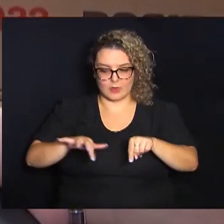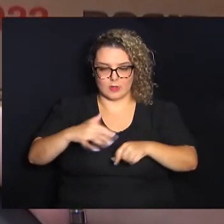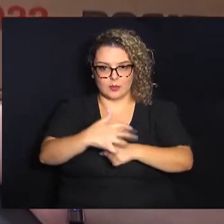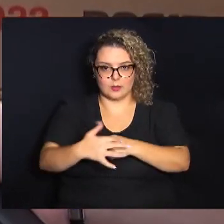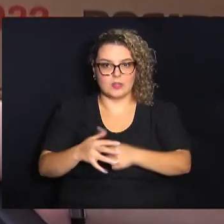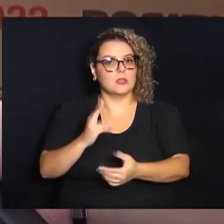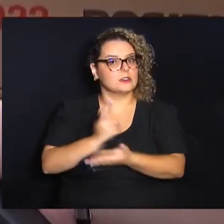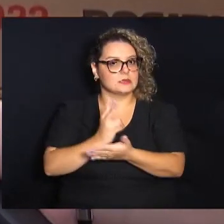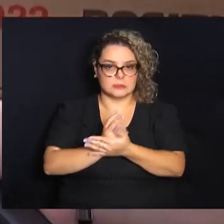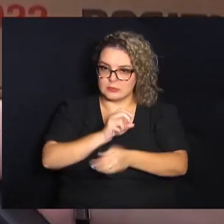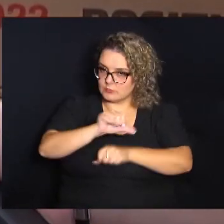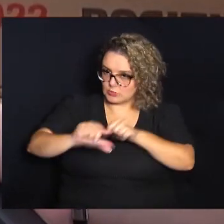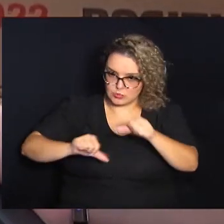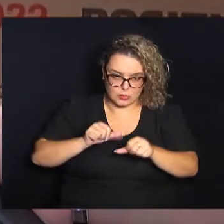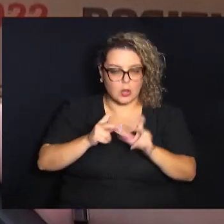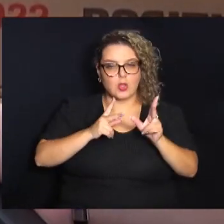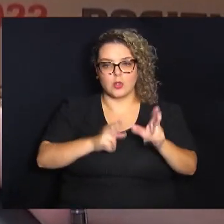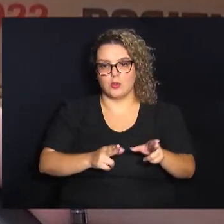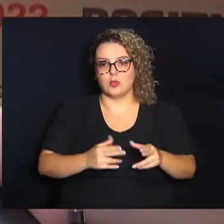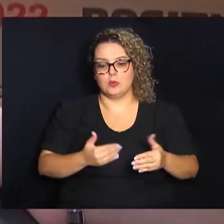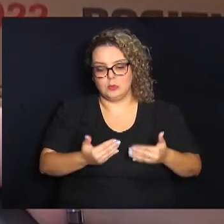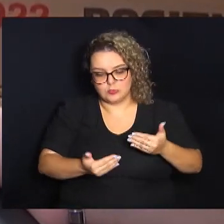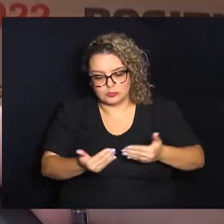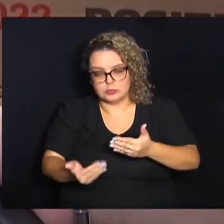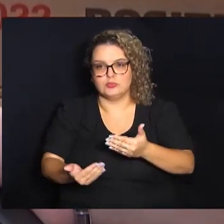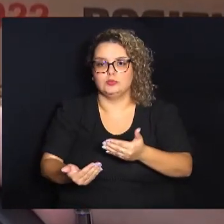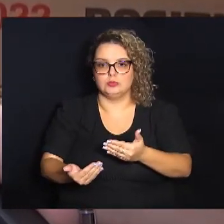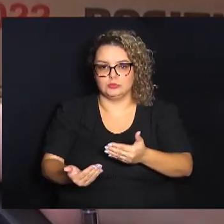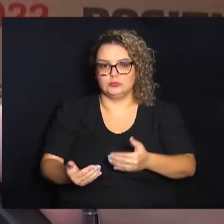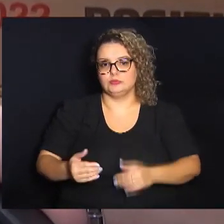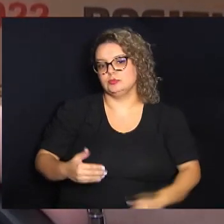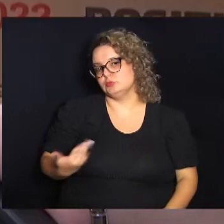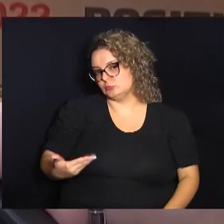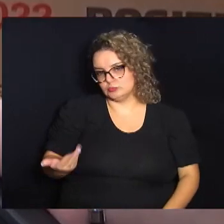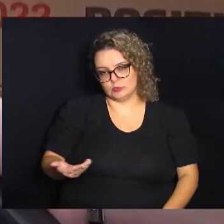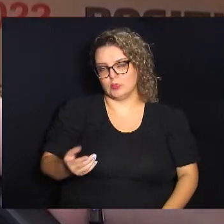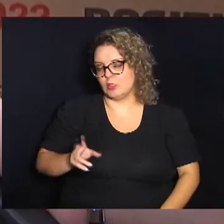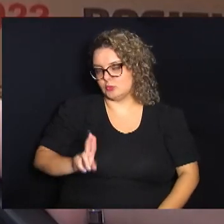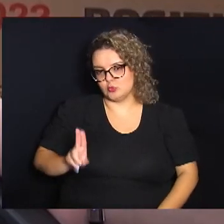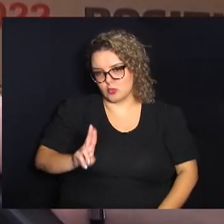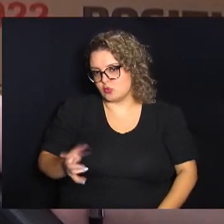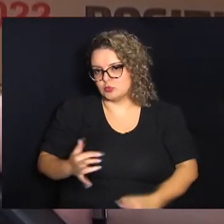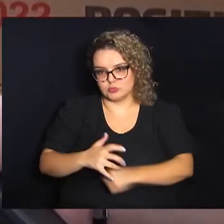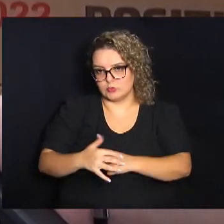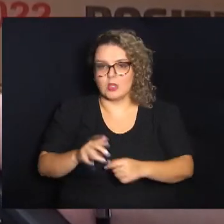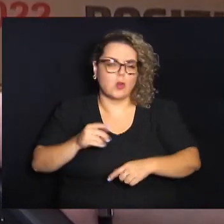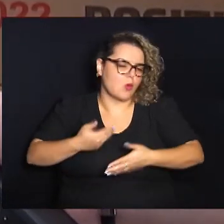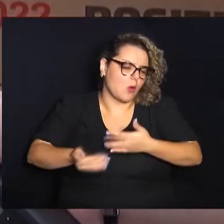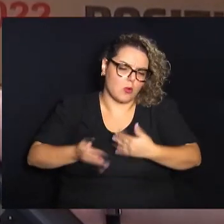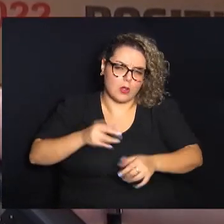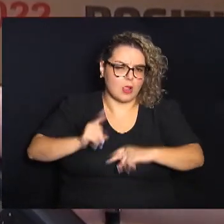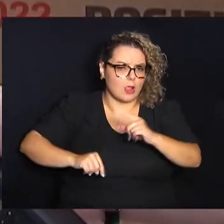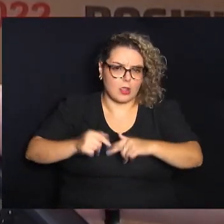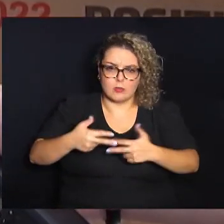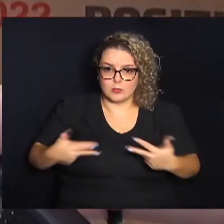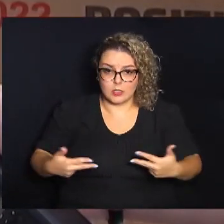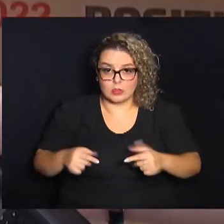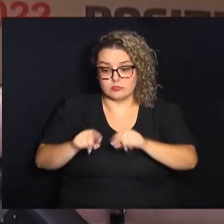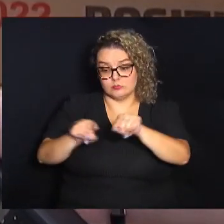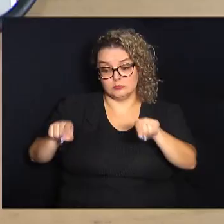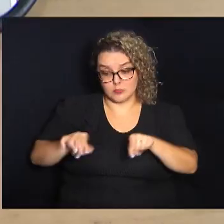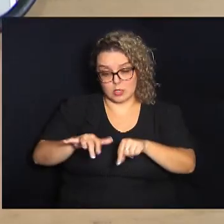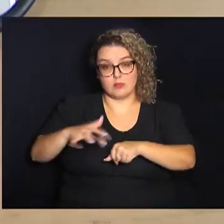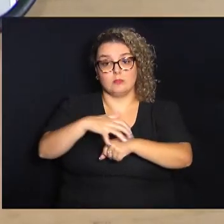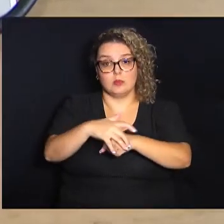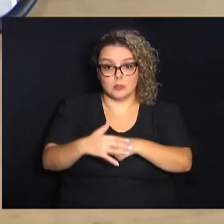Superior Eleitoral conforme o tempo de vida útil dela. Como acontece com qualquer equipamento, as urnas ela têm um tempo de